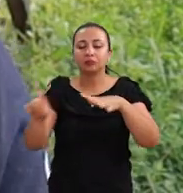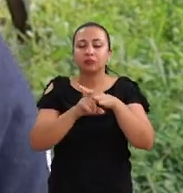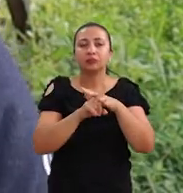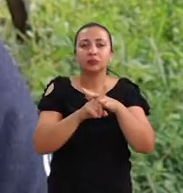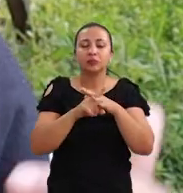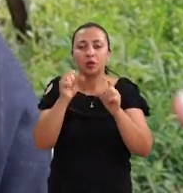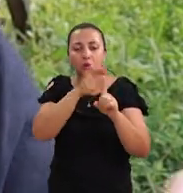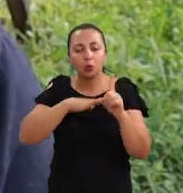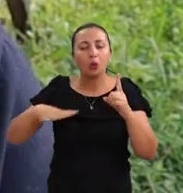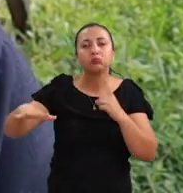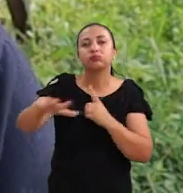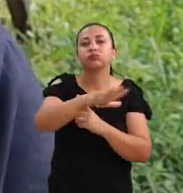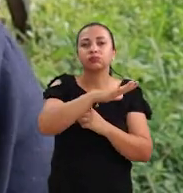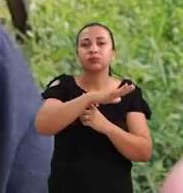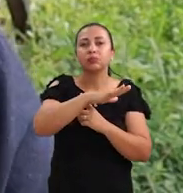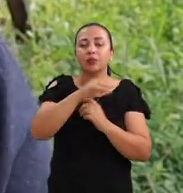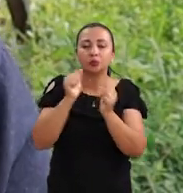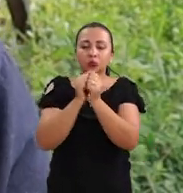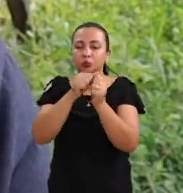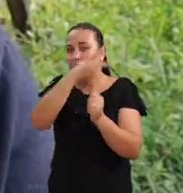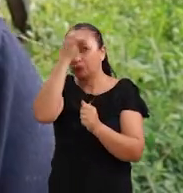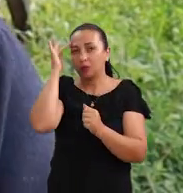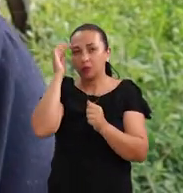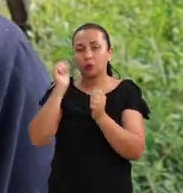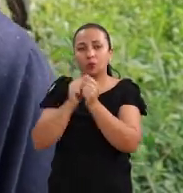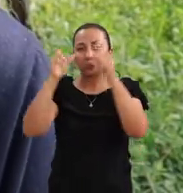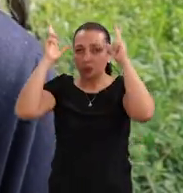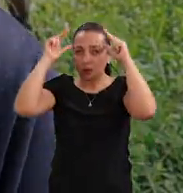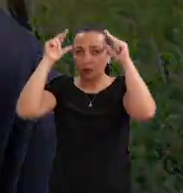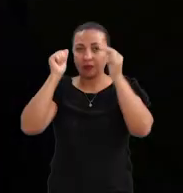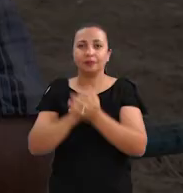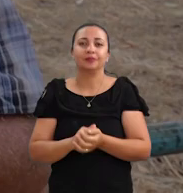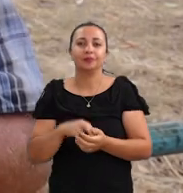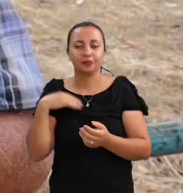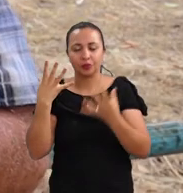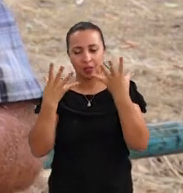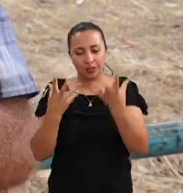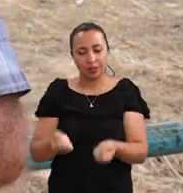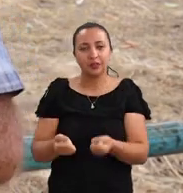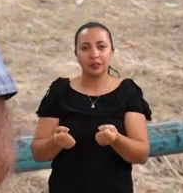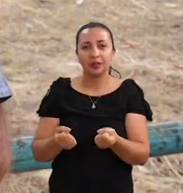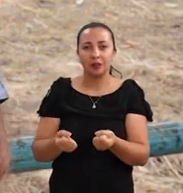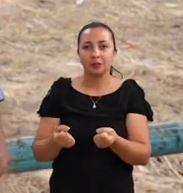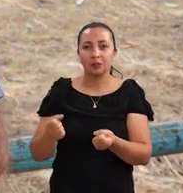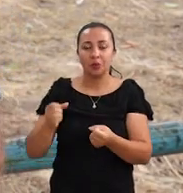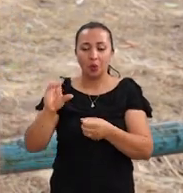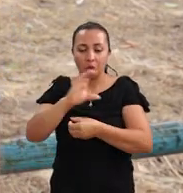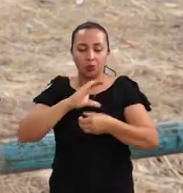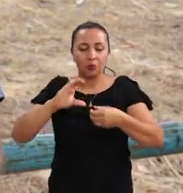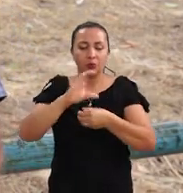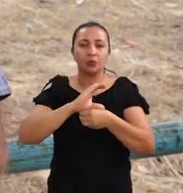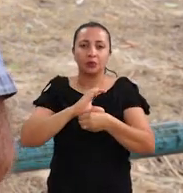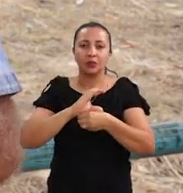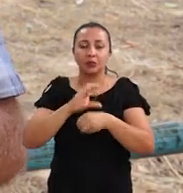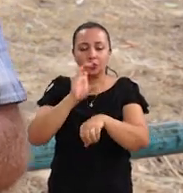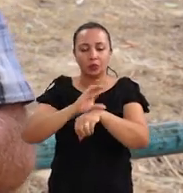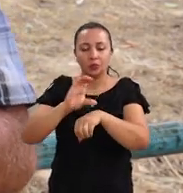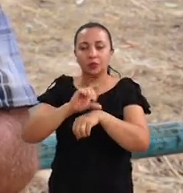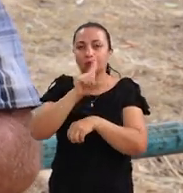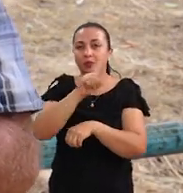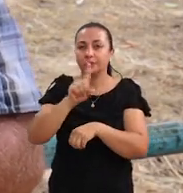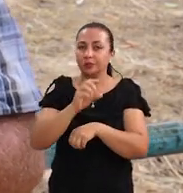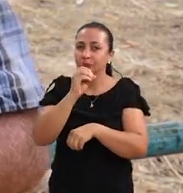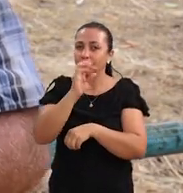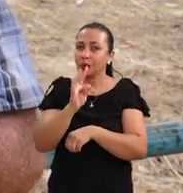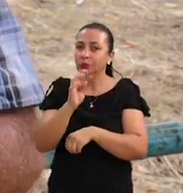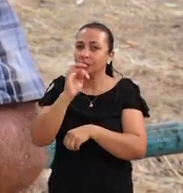a interação do ambiente com o praticante e o cavalo. Nós já aprovamos no colegiado do curso de zootecnia